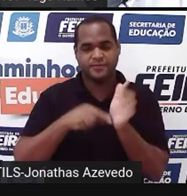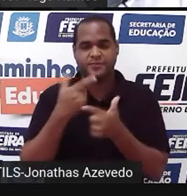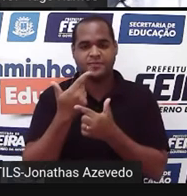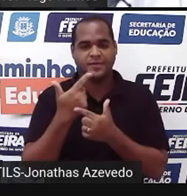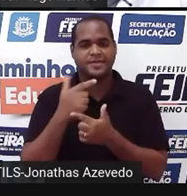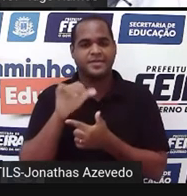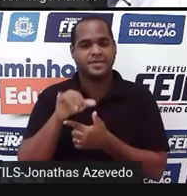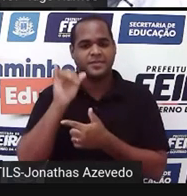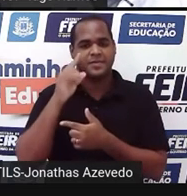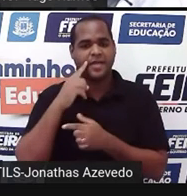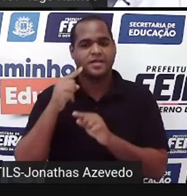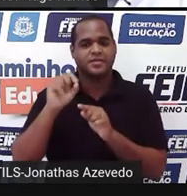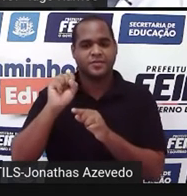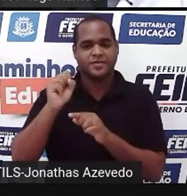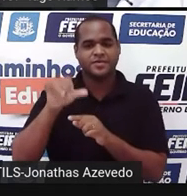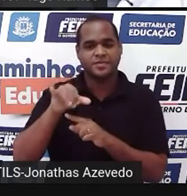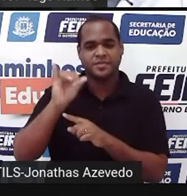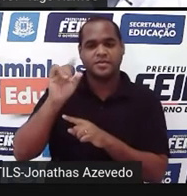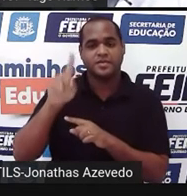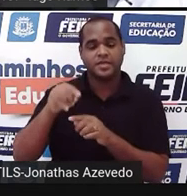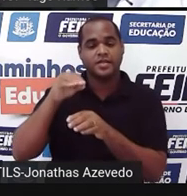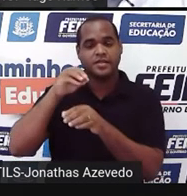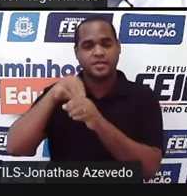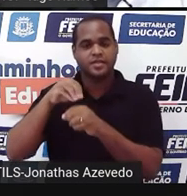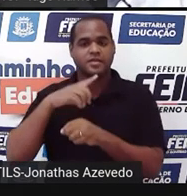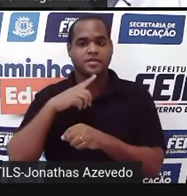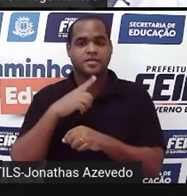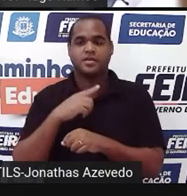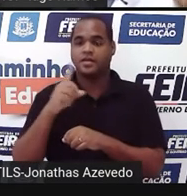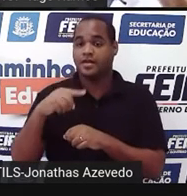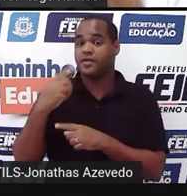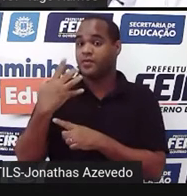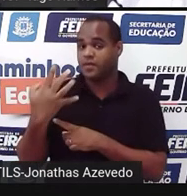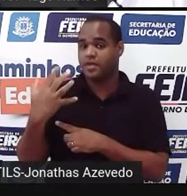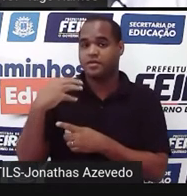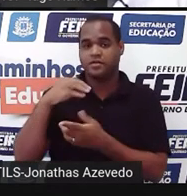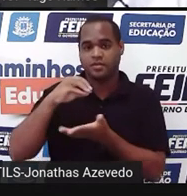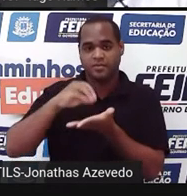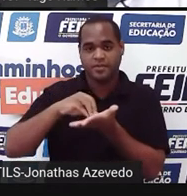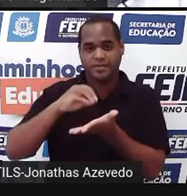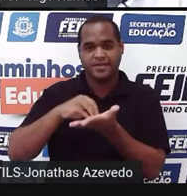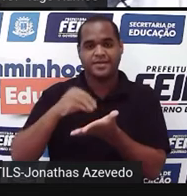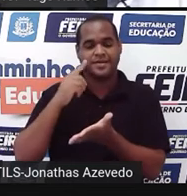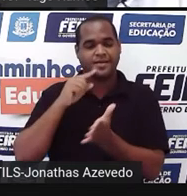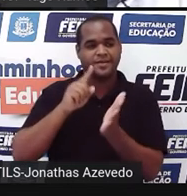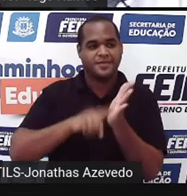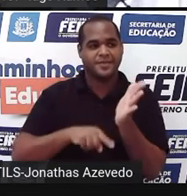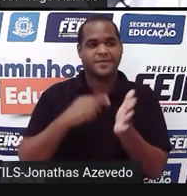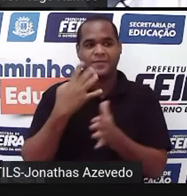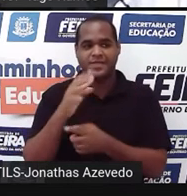mais 8 Y devo 12 tem 18 fico devendo quatro então - 4y negativo né